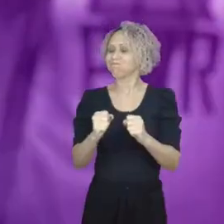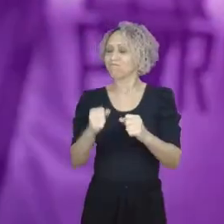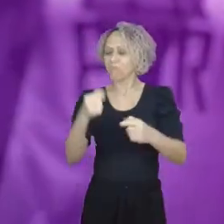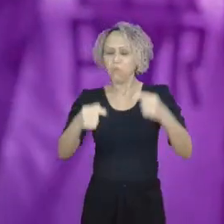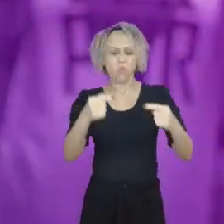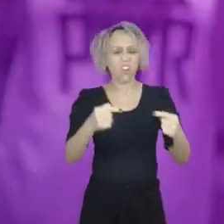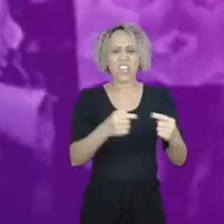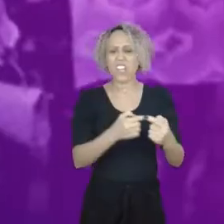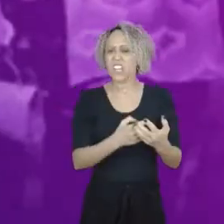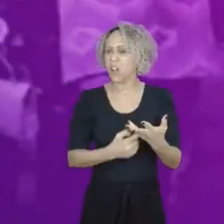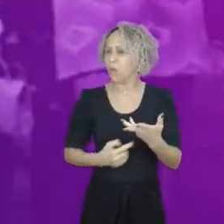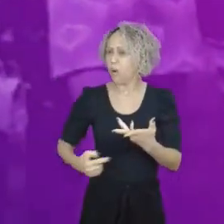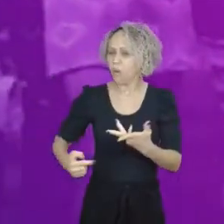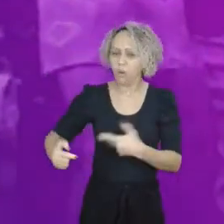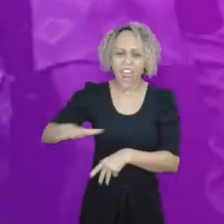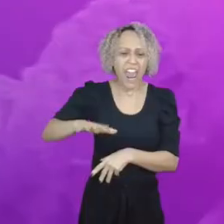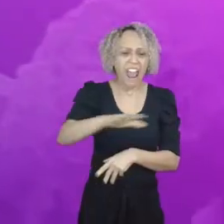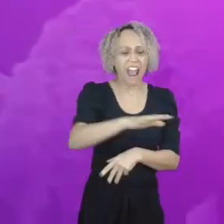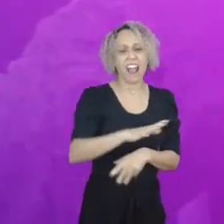poder.